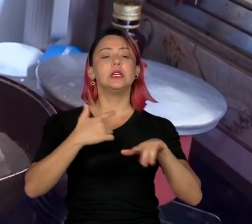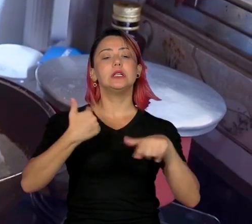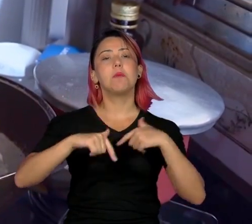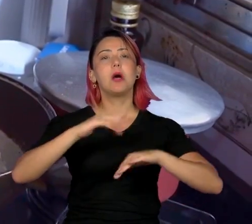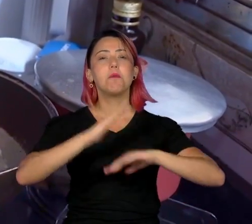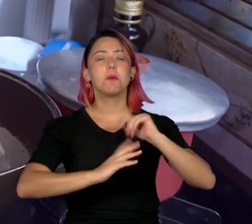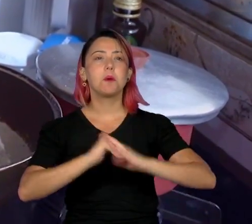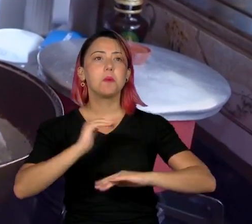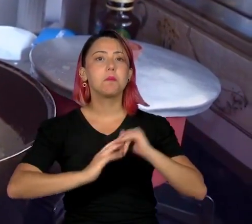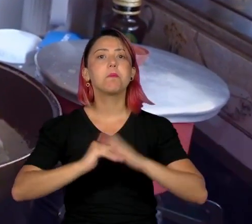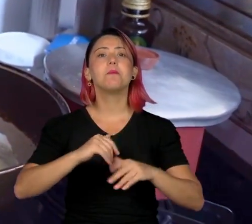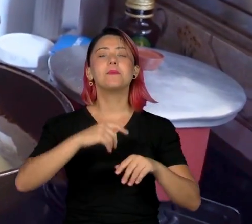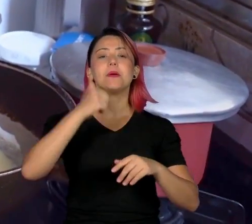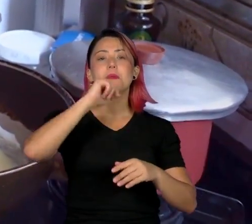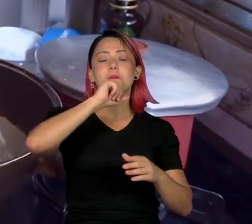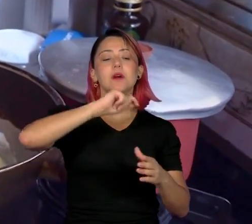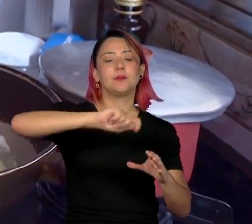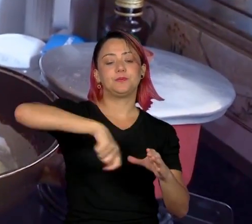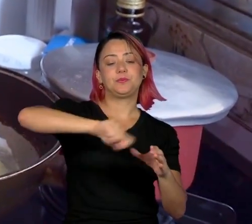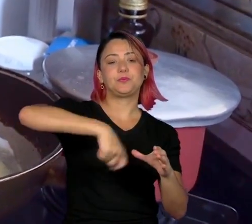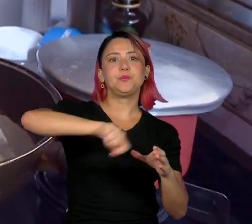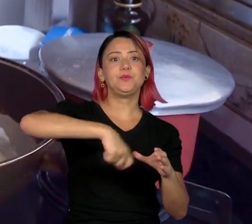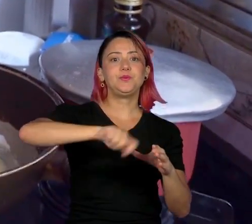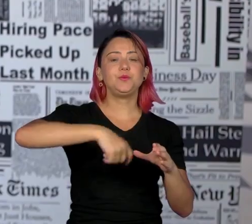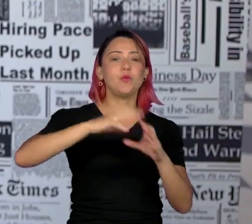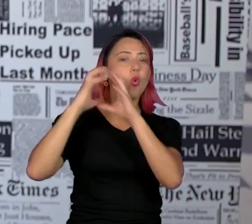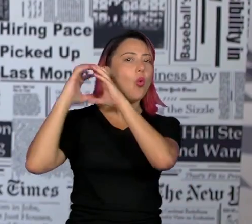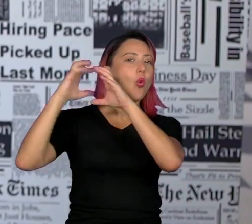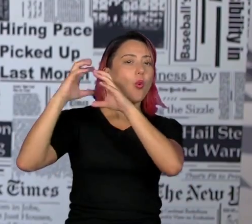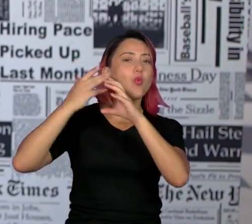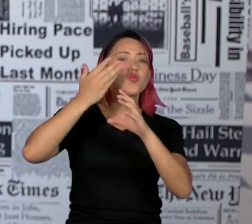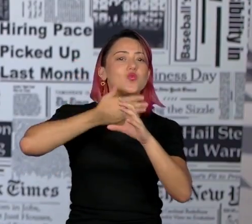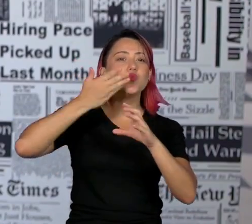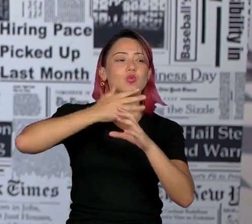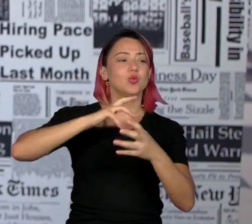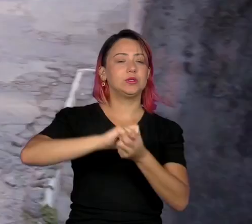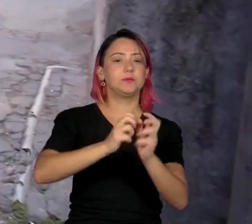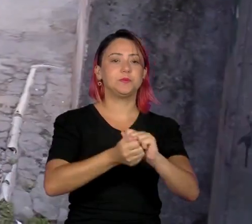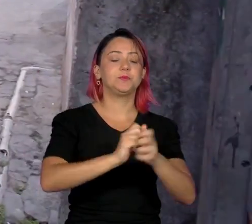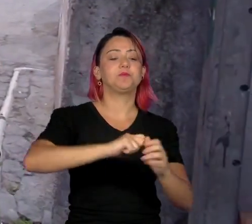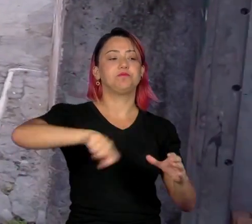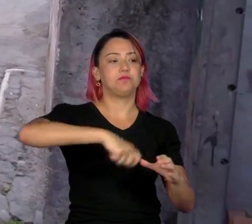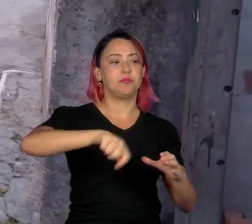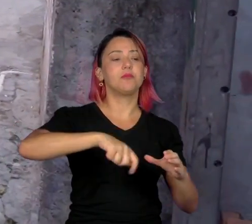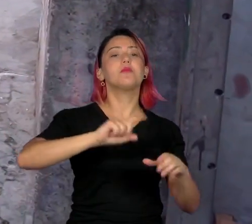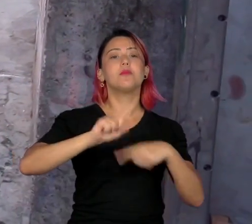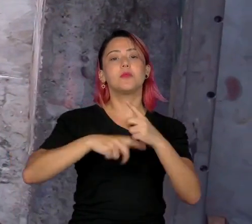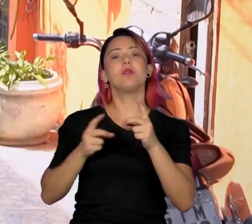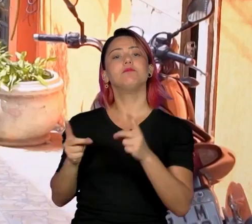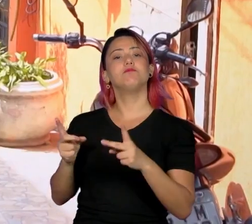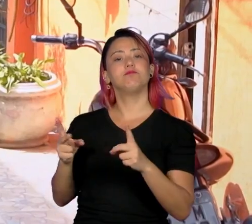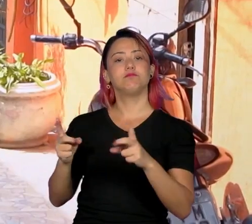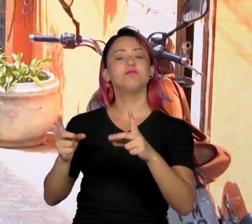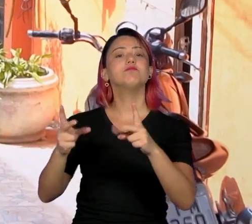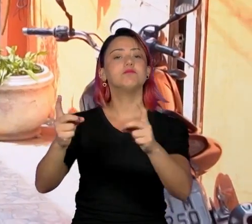mim. Minha mãe fazia as cocadas, ia trabalhar e eu saía para vender.